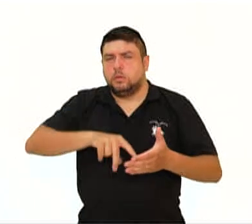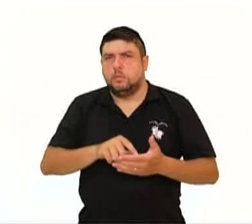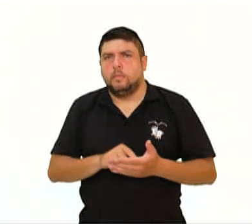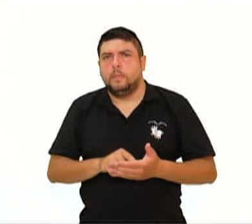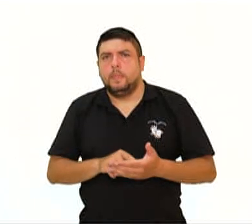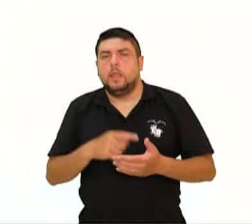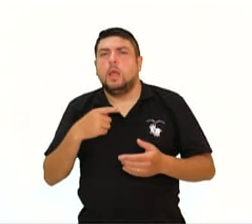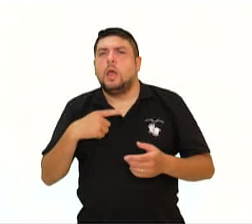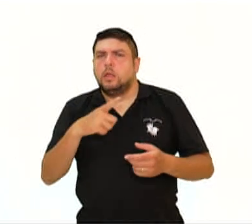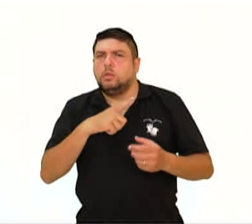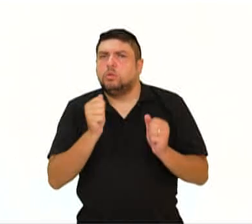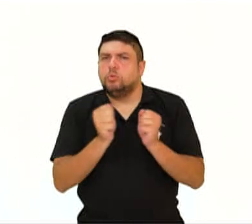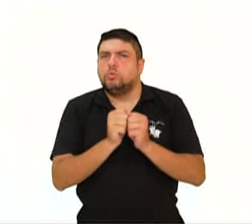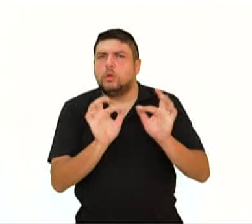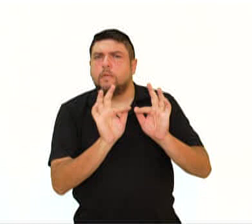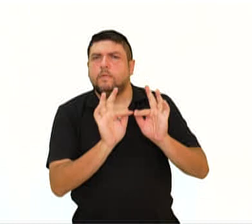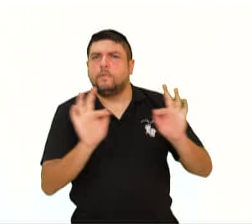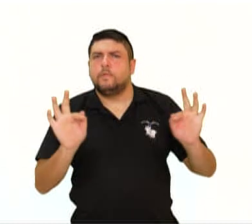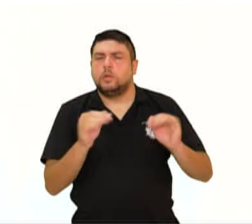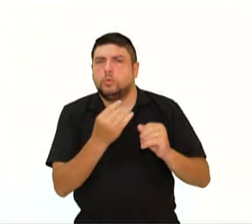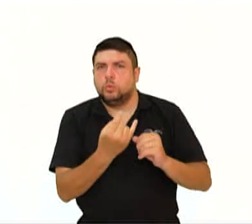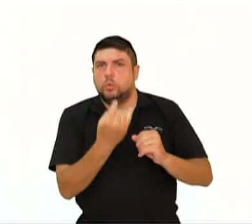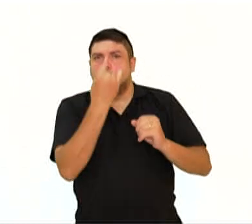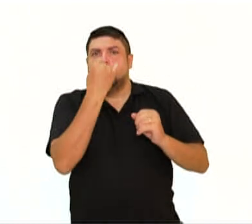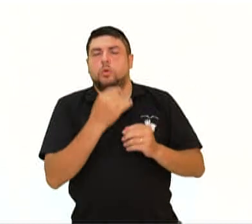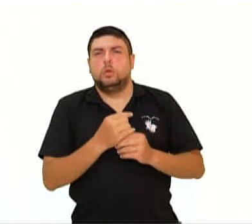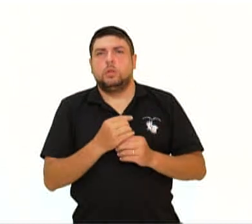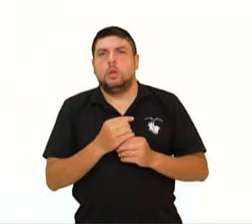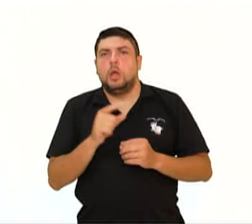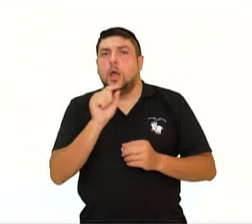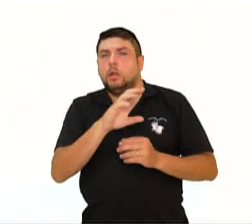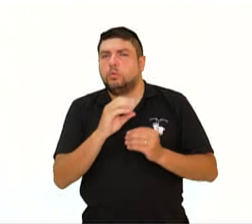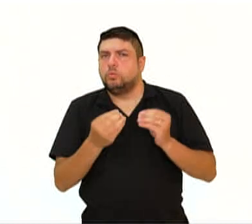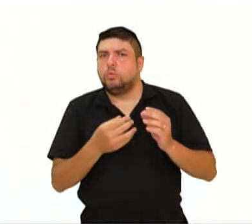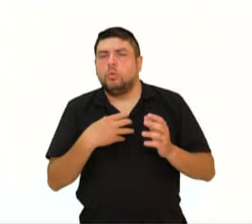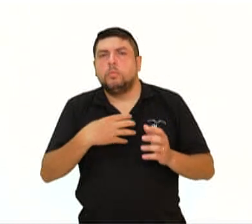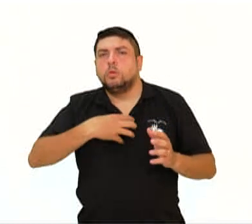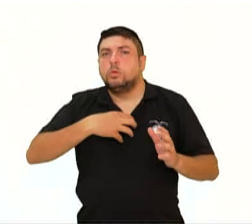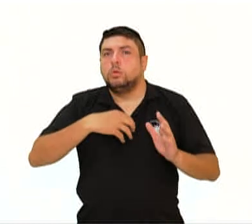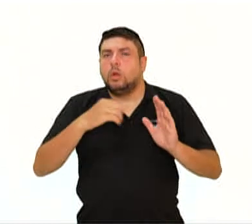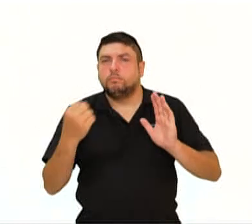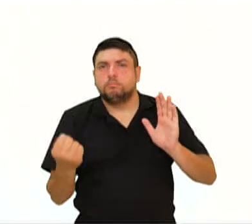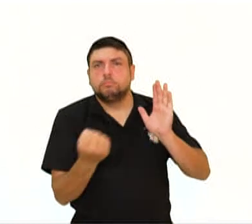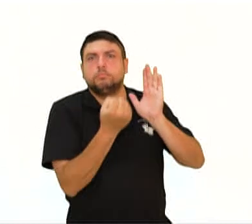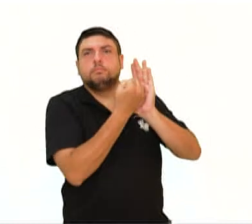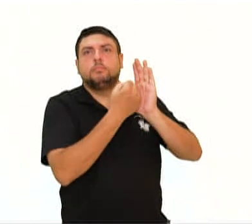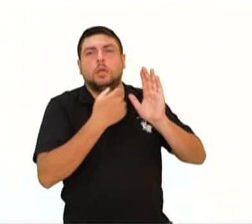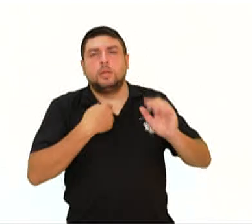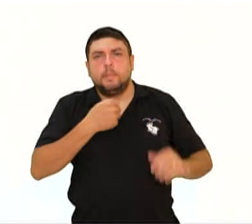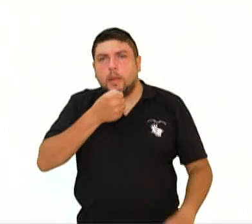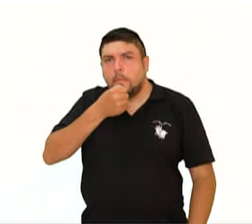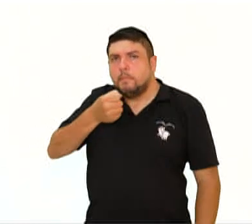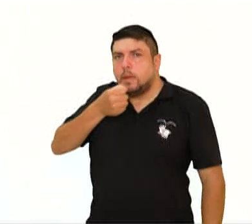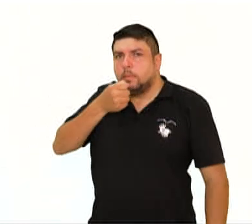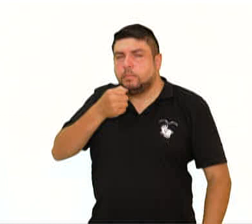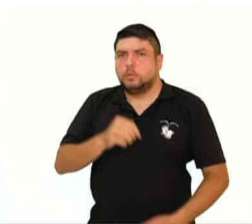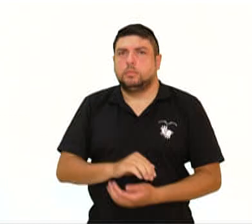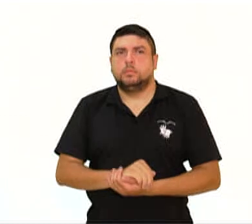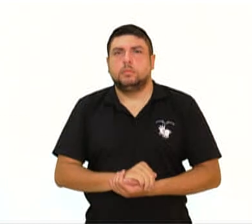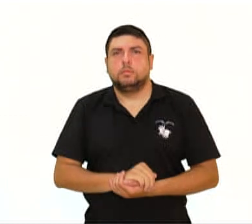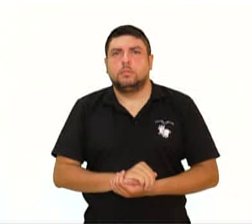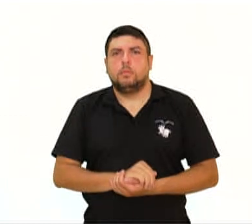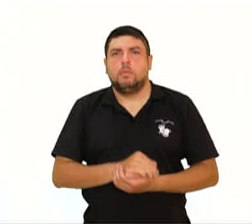uma frase de efeito, proferida de modo marcante por parte do entrevistador.